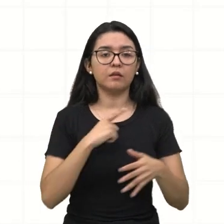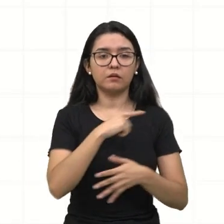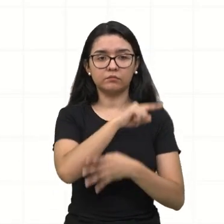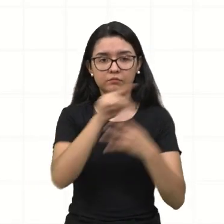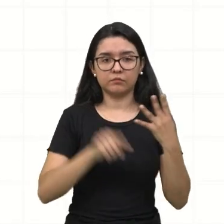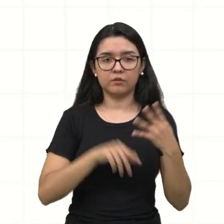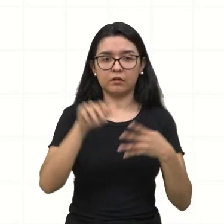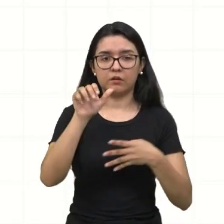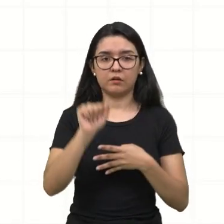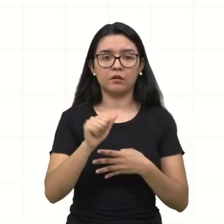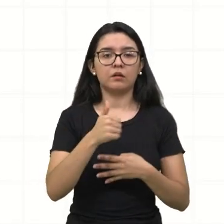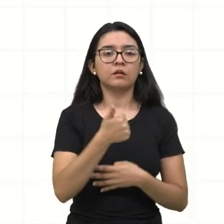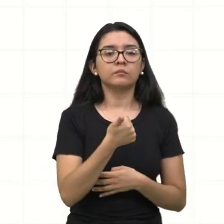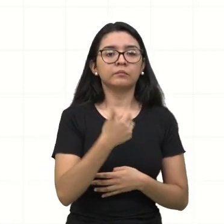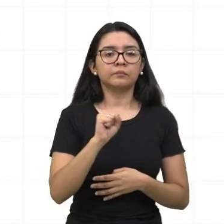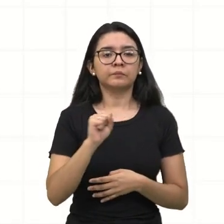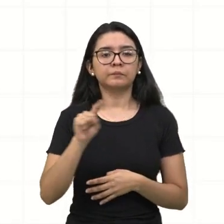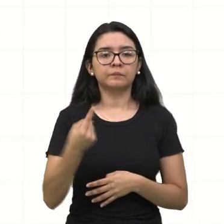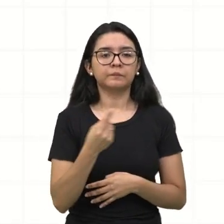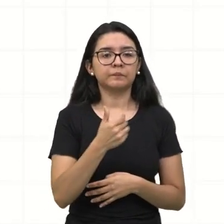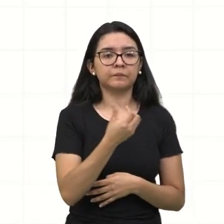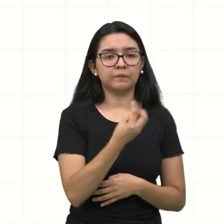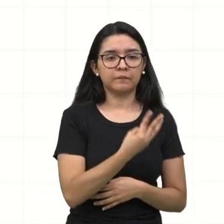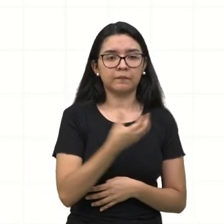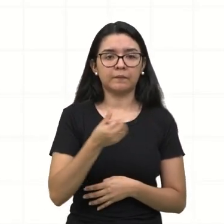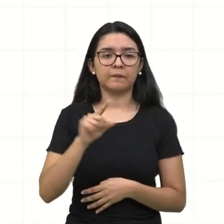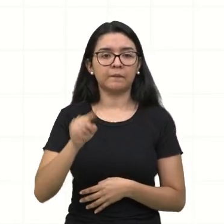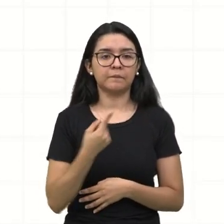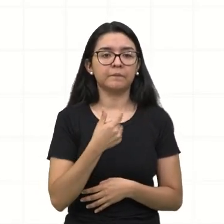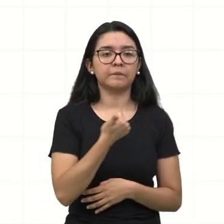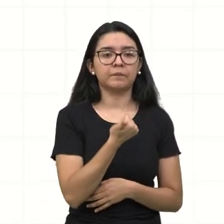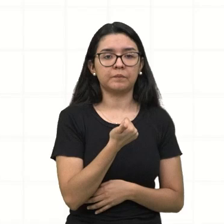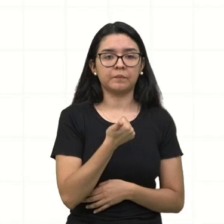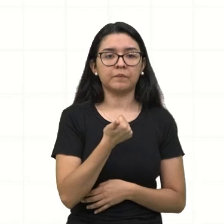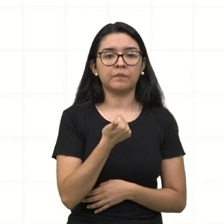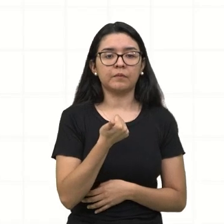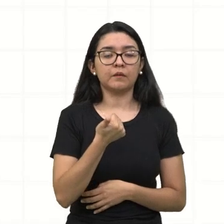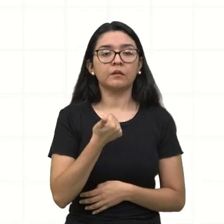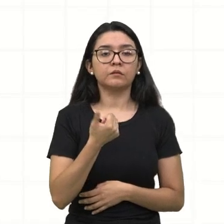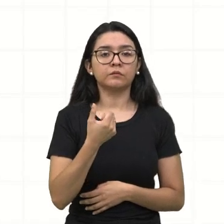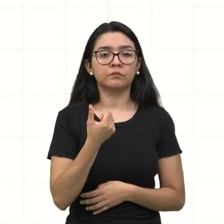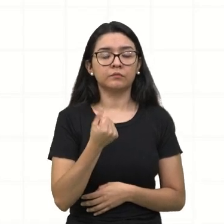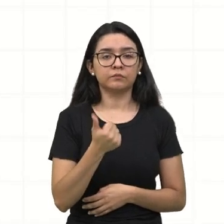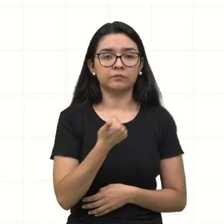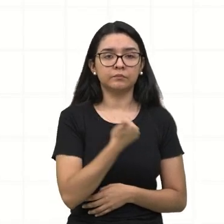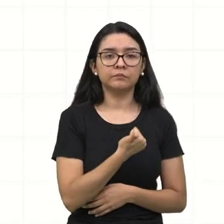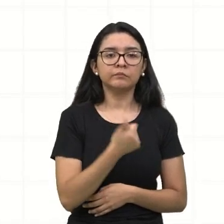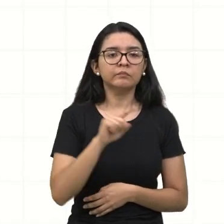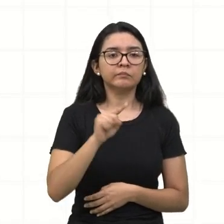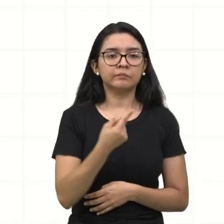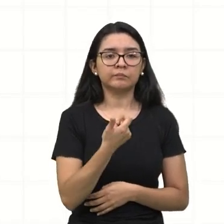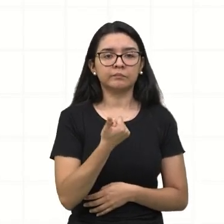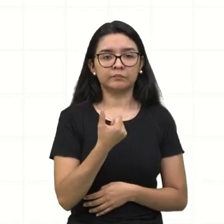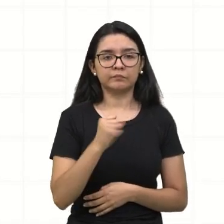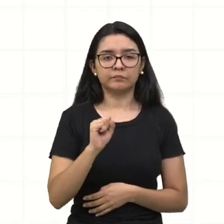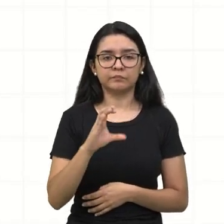A, 18.000, letra B, 36.000, letra C, 1.800, letra